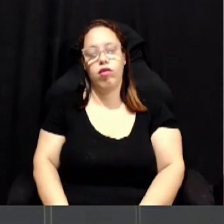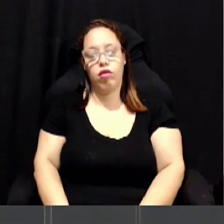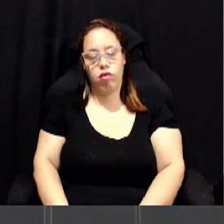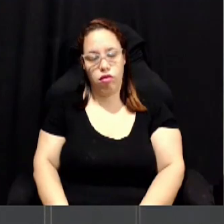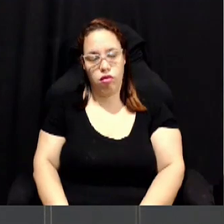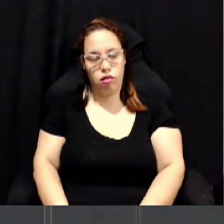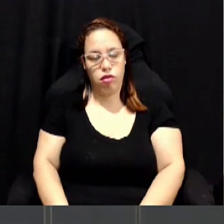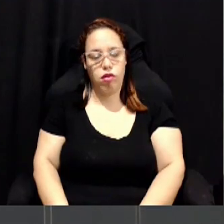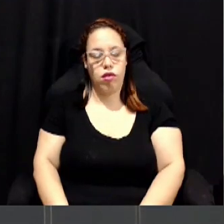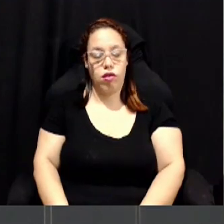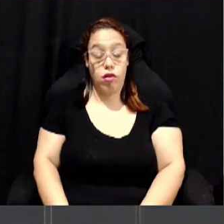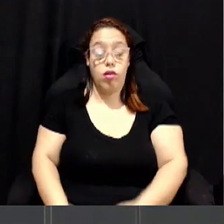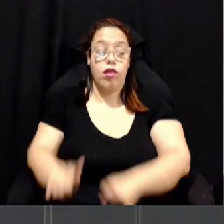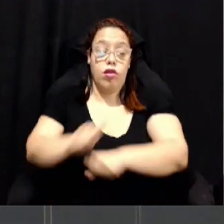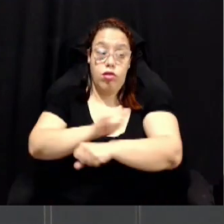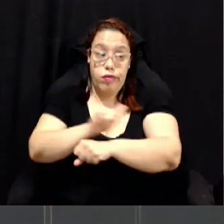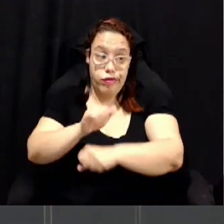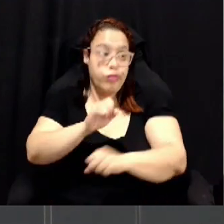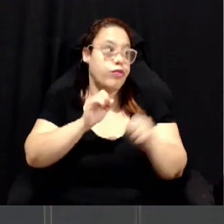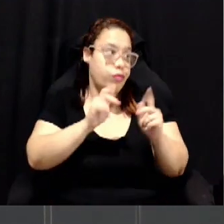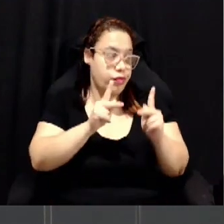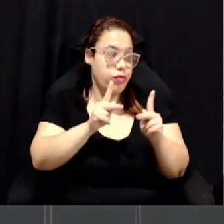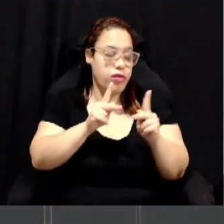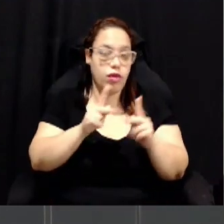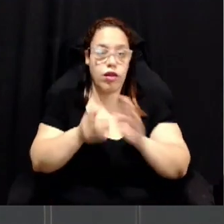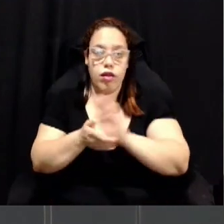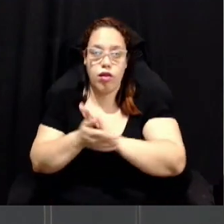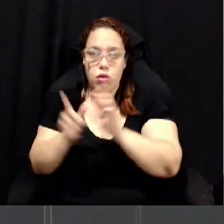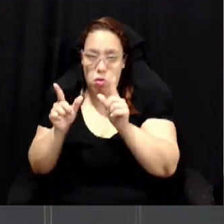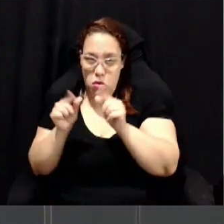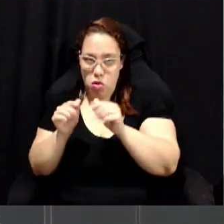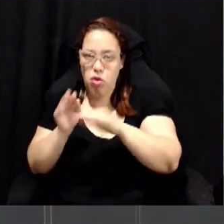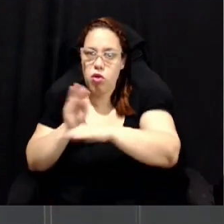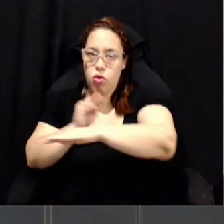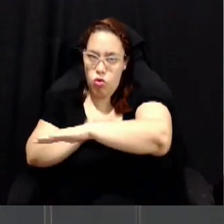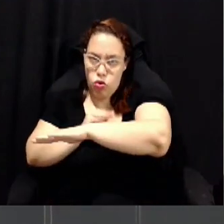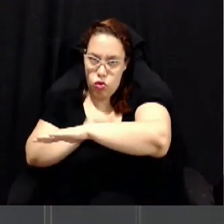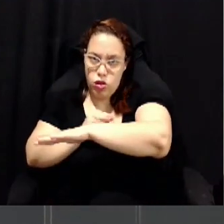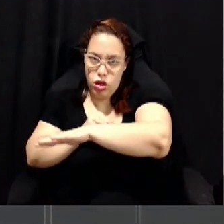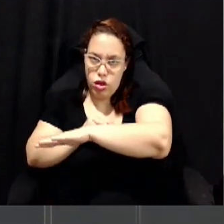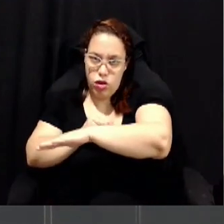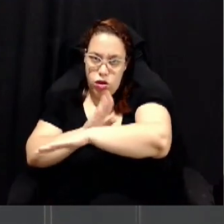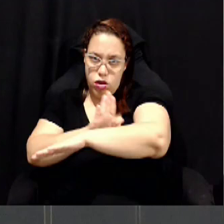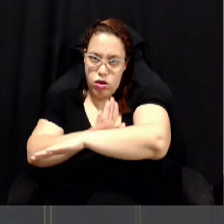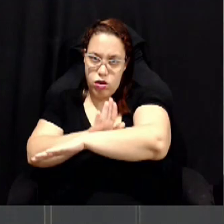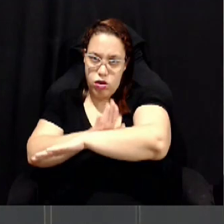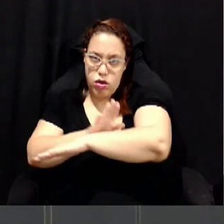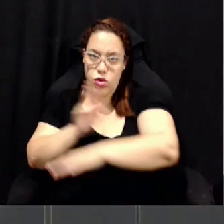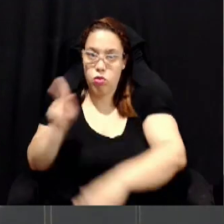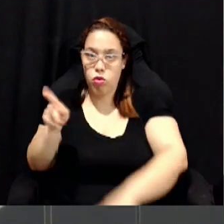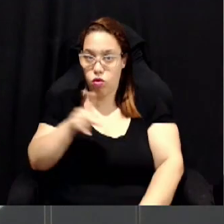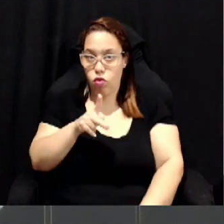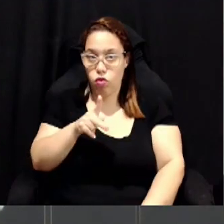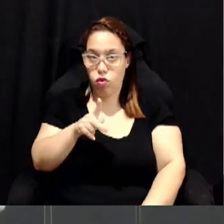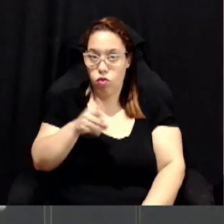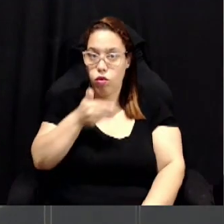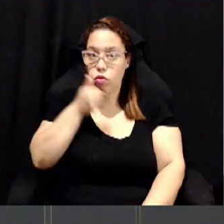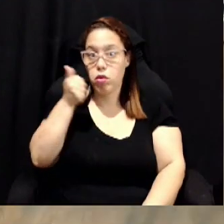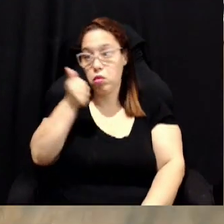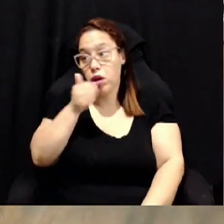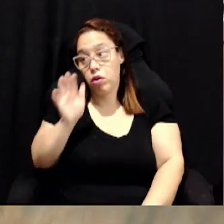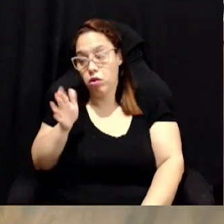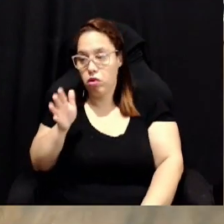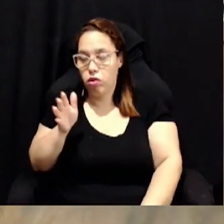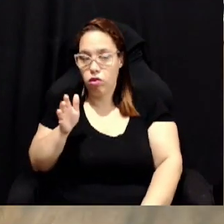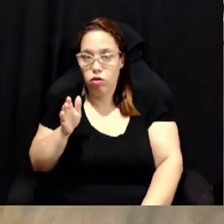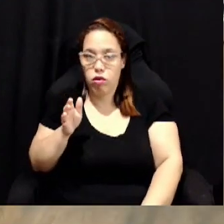equipado, né? A gente tem minimamente aí um cuidador, né? Um professor docente, no melhor dos mundos. Professor de educação